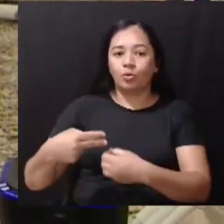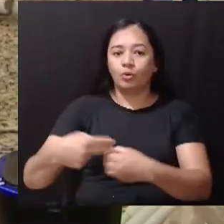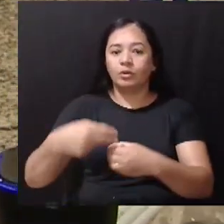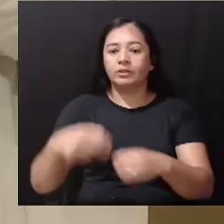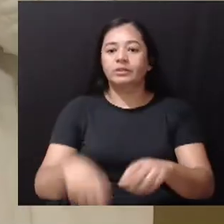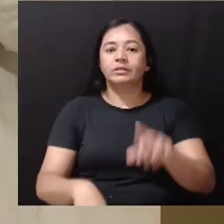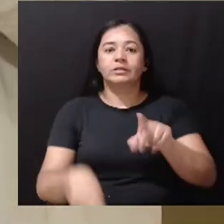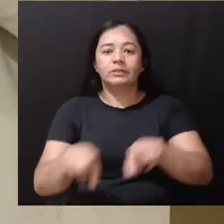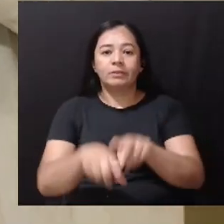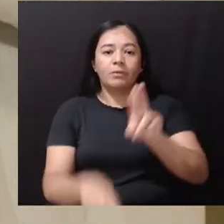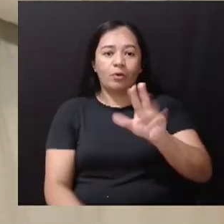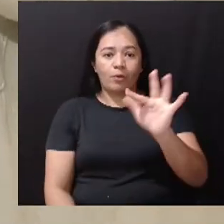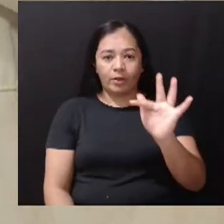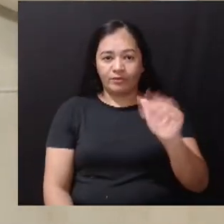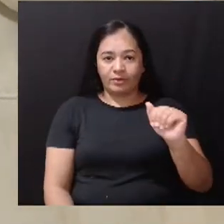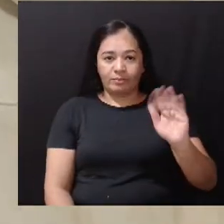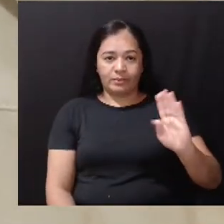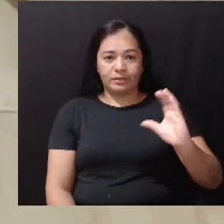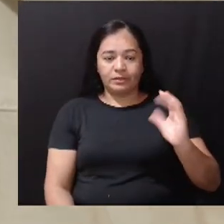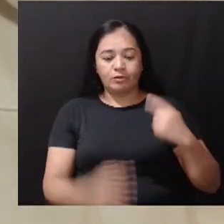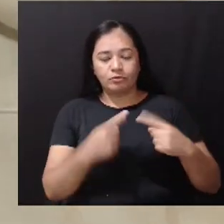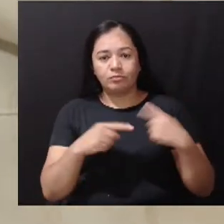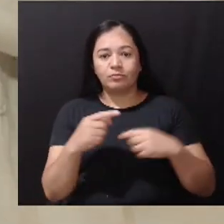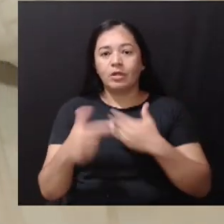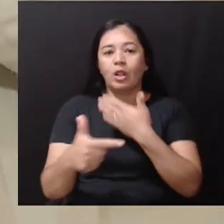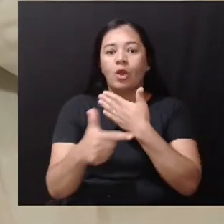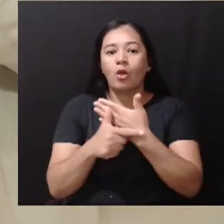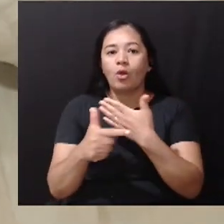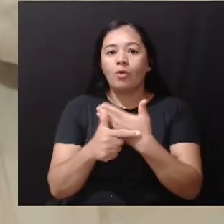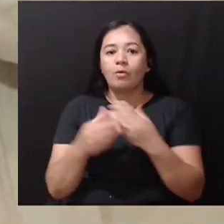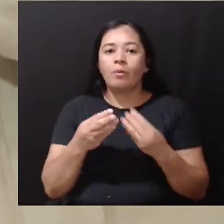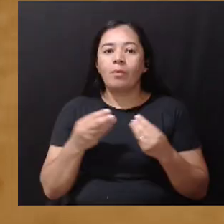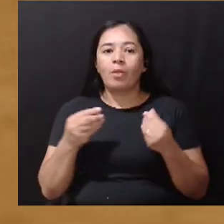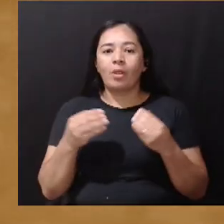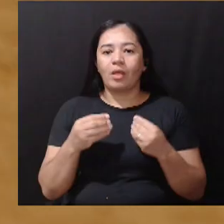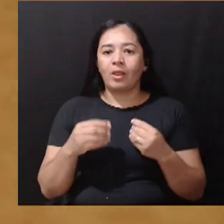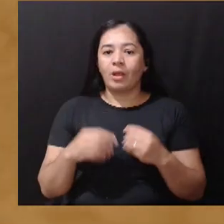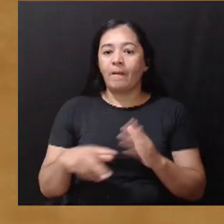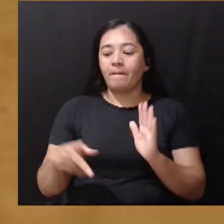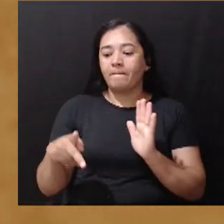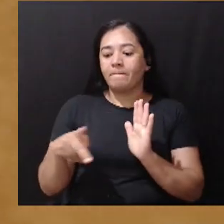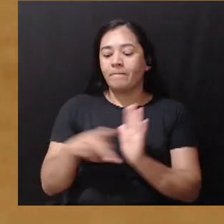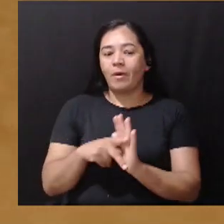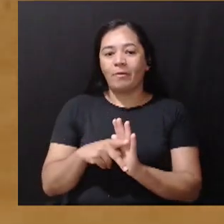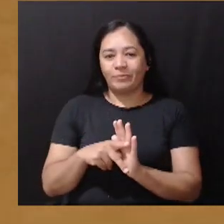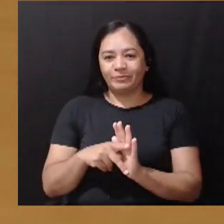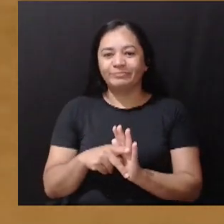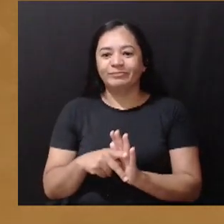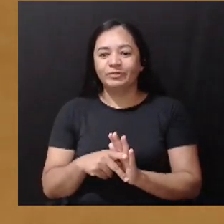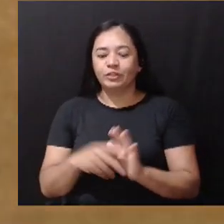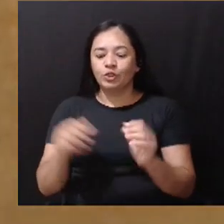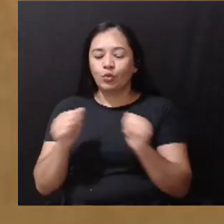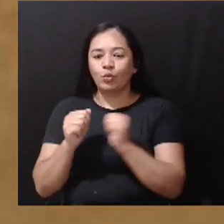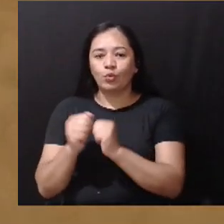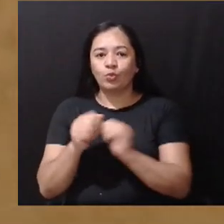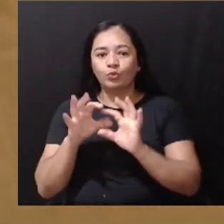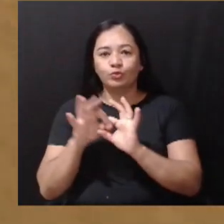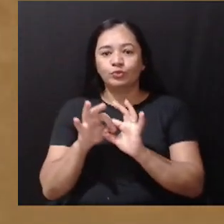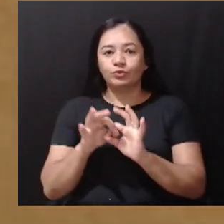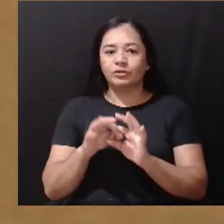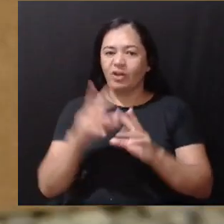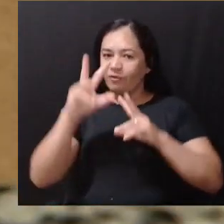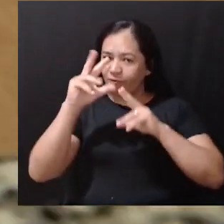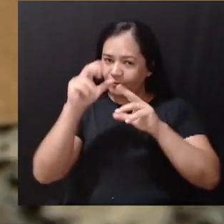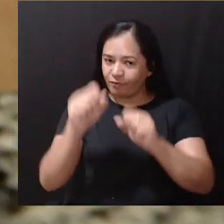UFABC, desenvolveram um papel biodegradável de origem vegetal que reúne alta resistência,